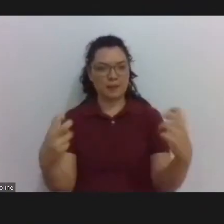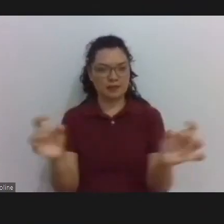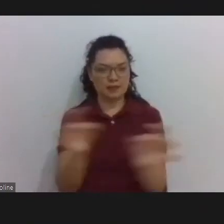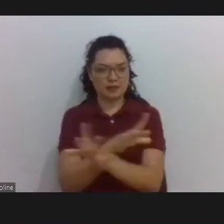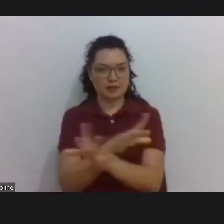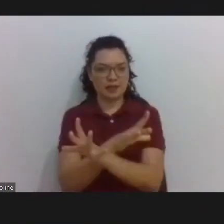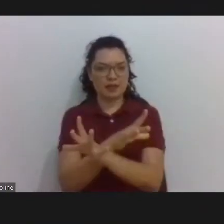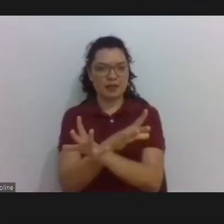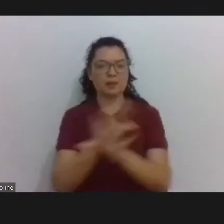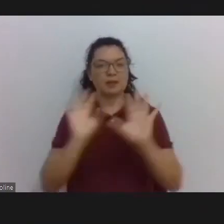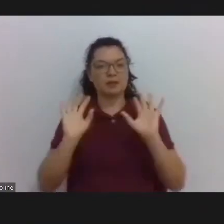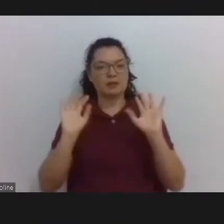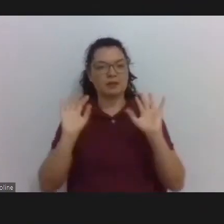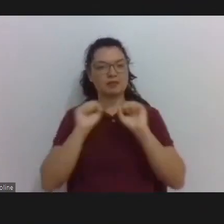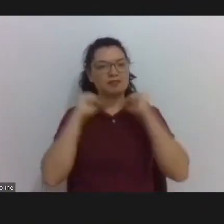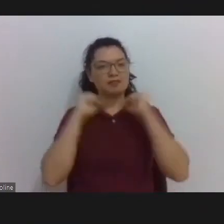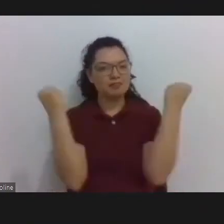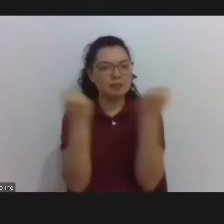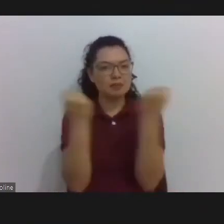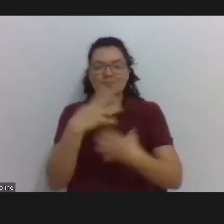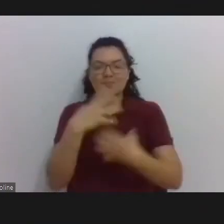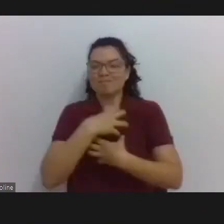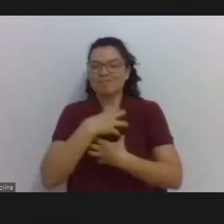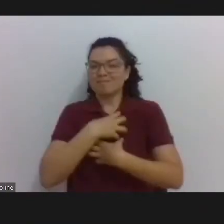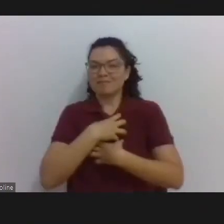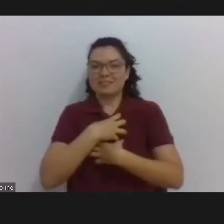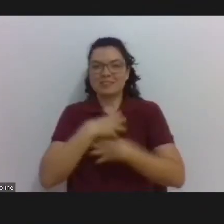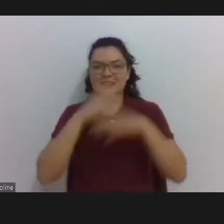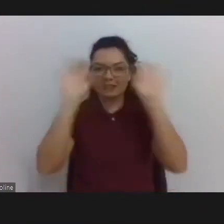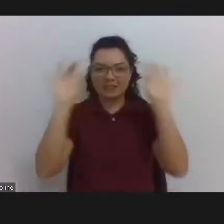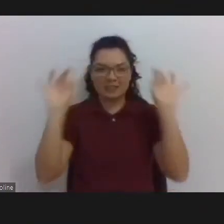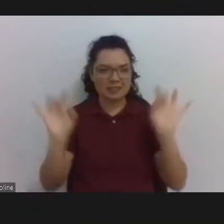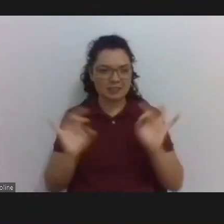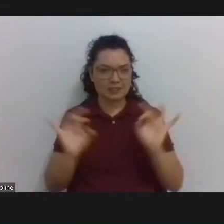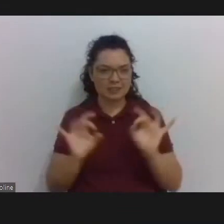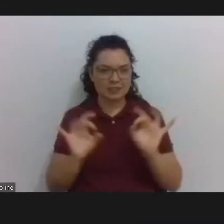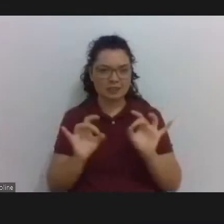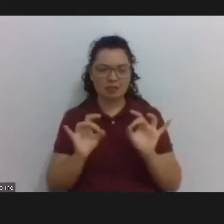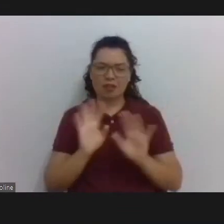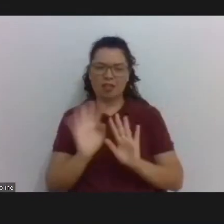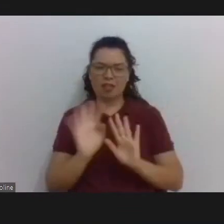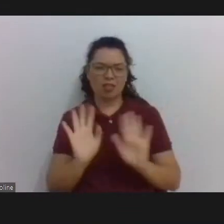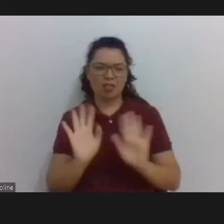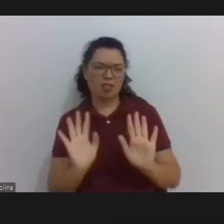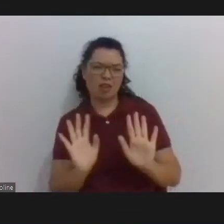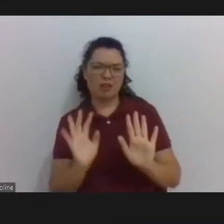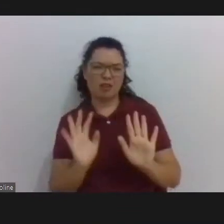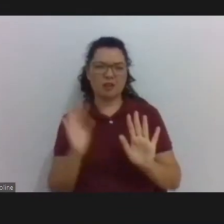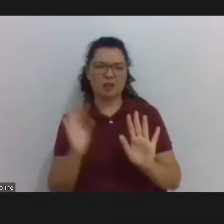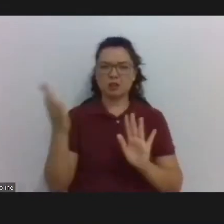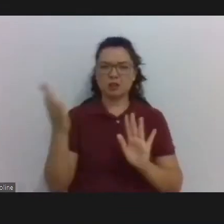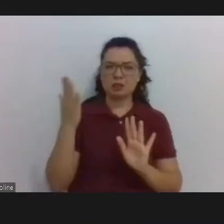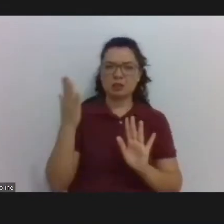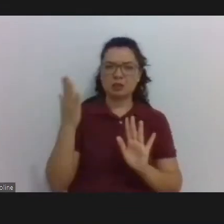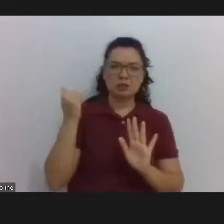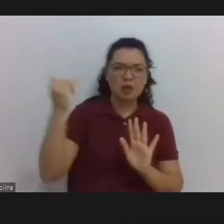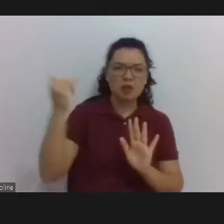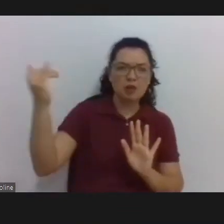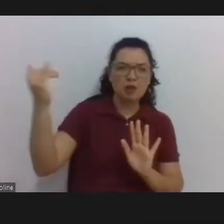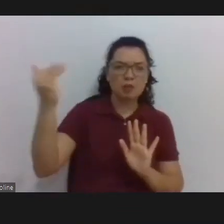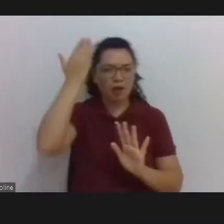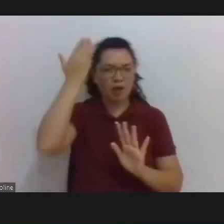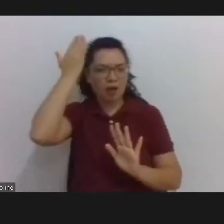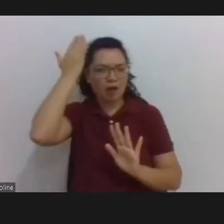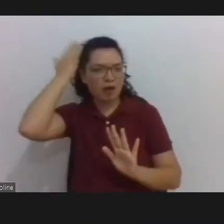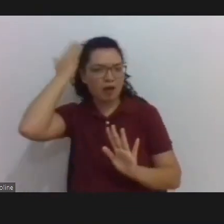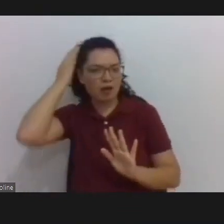Honestamente, me senti honrado, não em função do destaque acadêmico que eventualmente pode caber a uma relatoria, mas